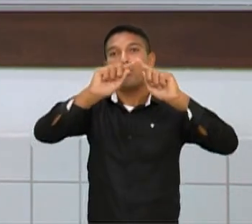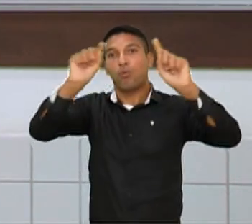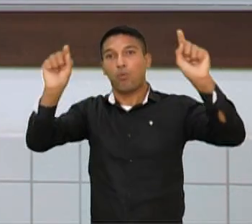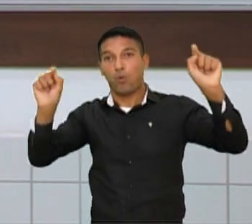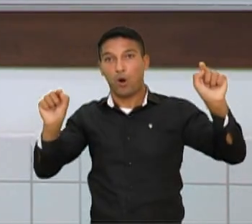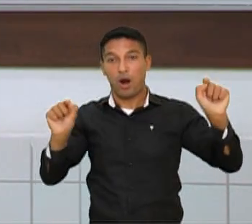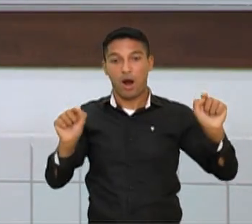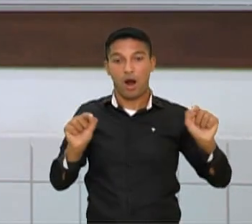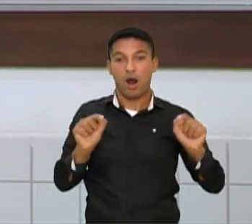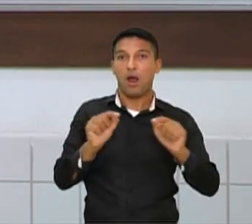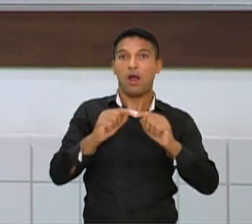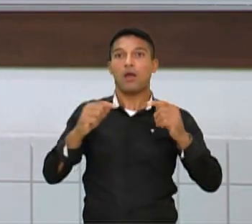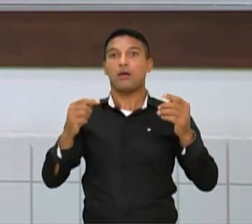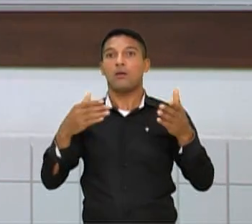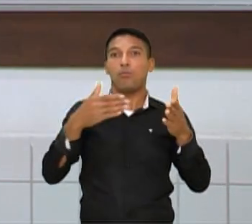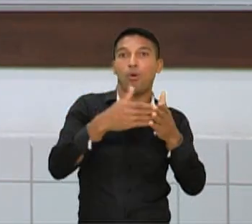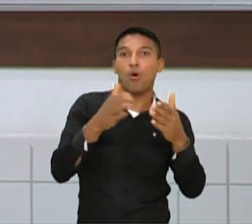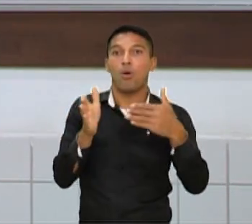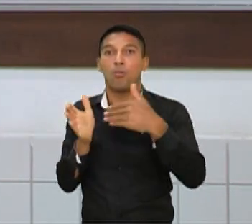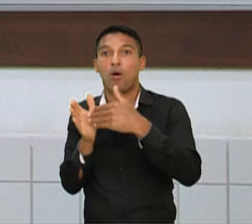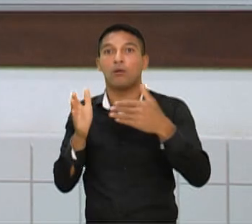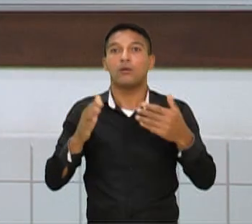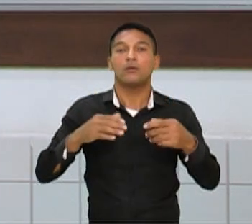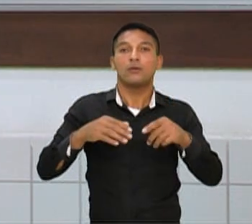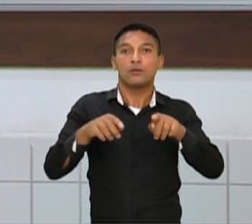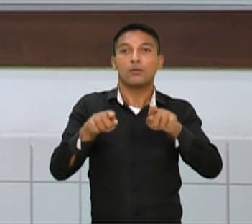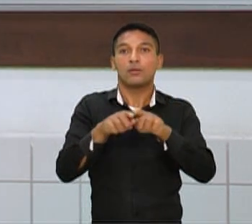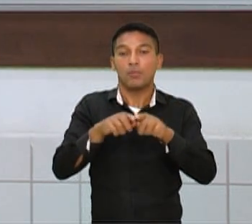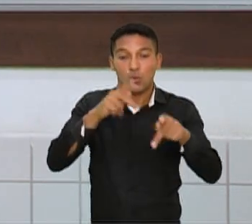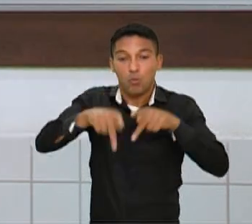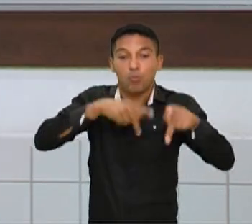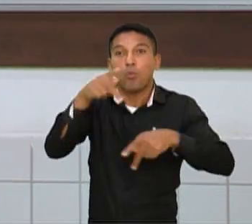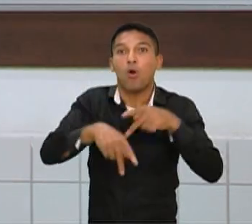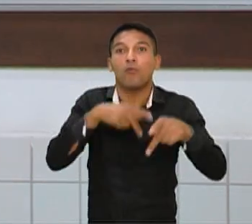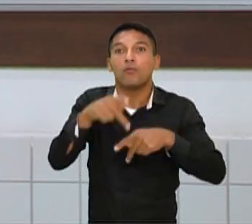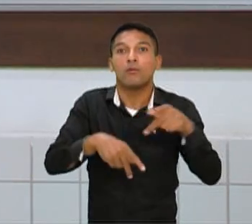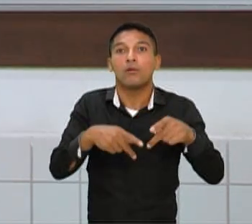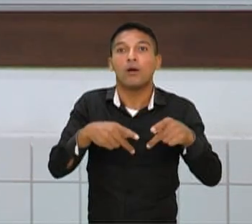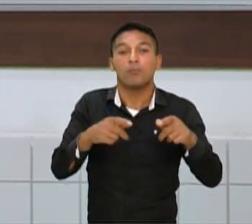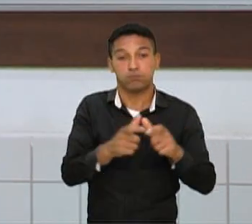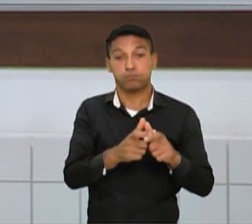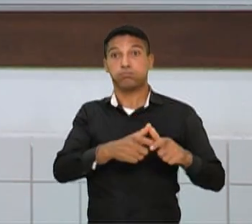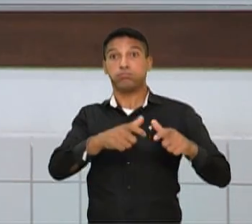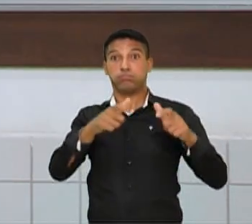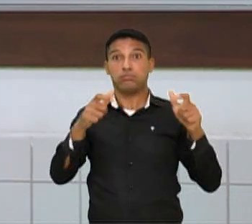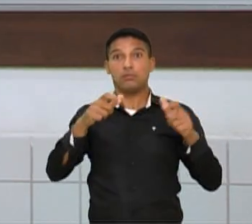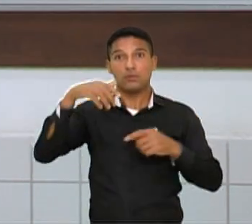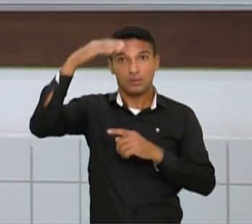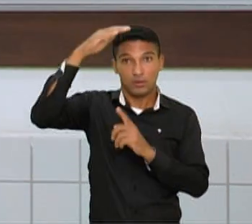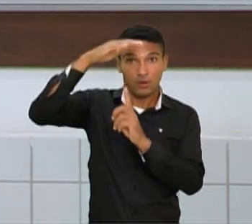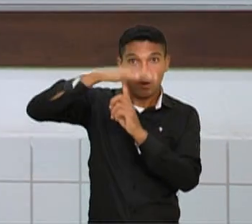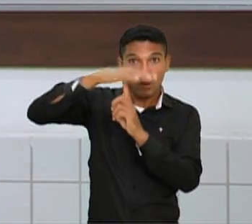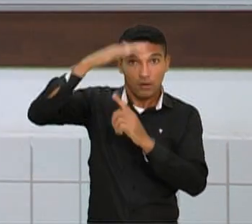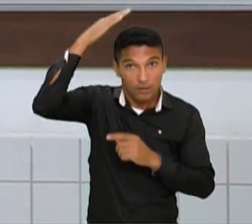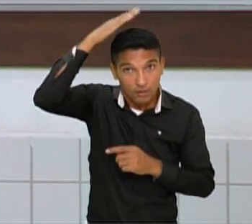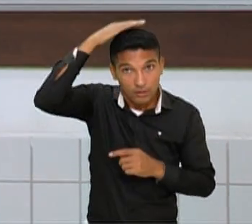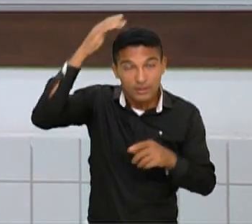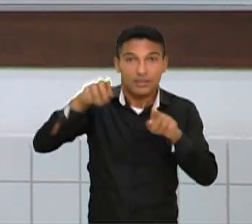adotado. Dimensionamos a distribuição populacional do estado do Paraná e fechamos com a importância do transporte rodoviário,